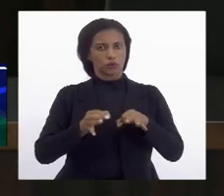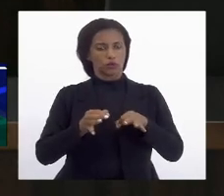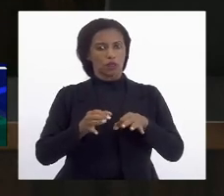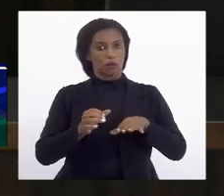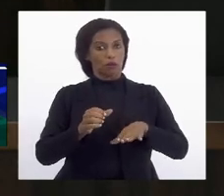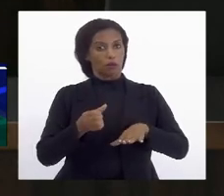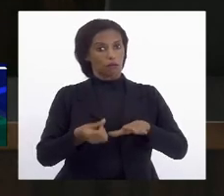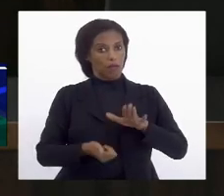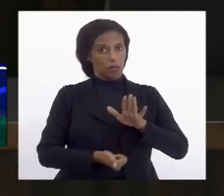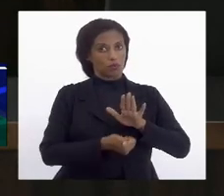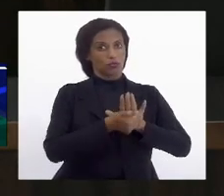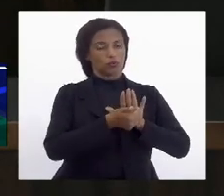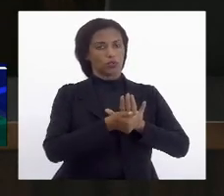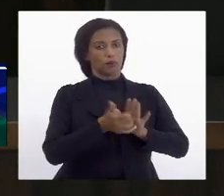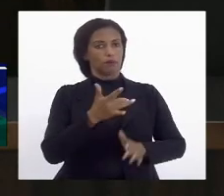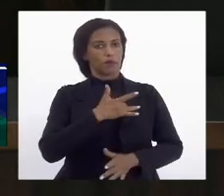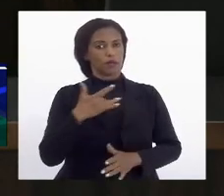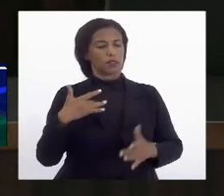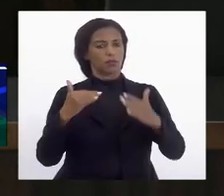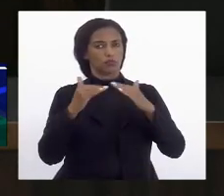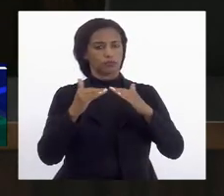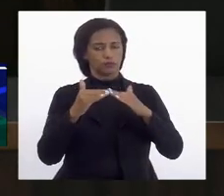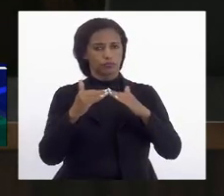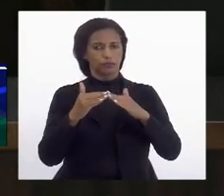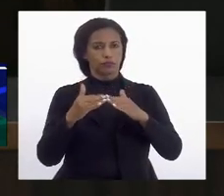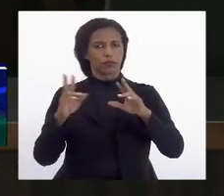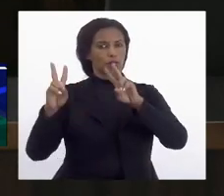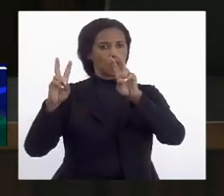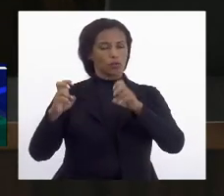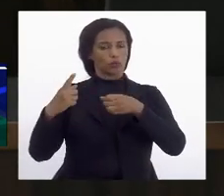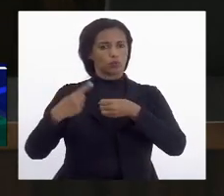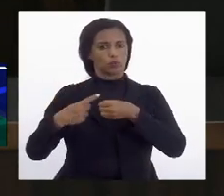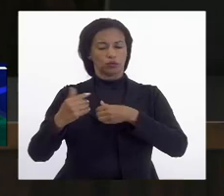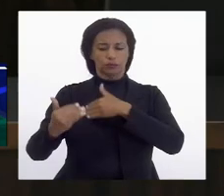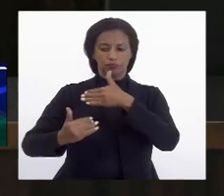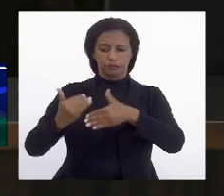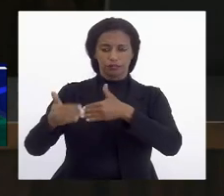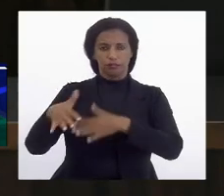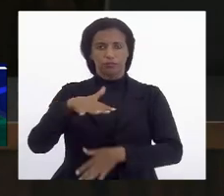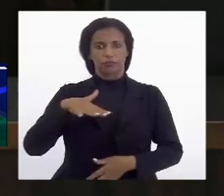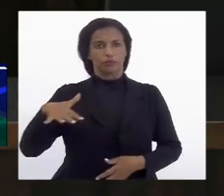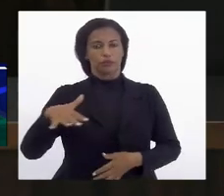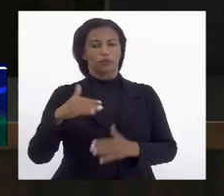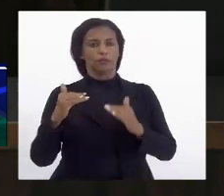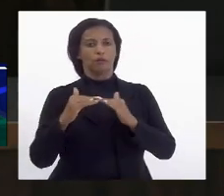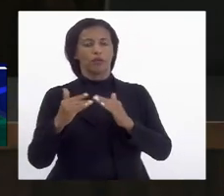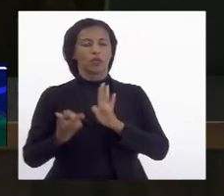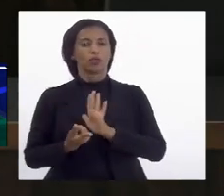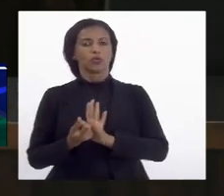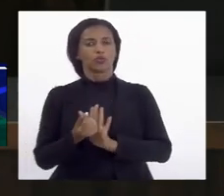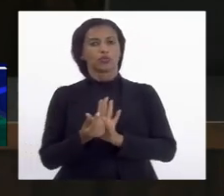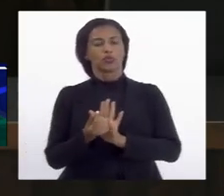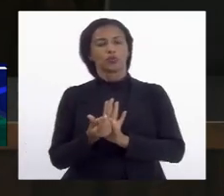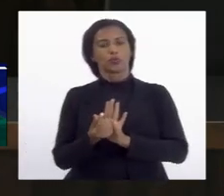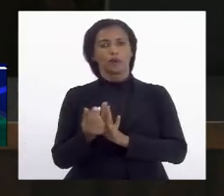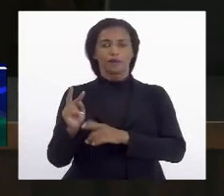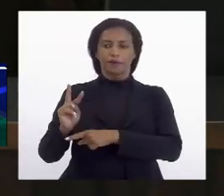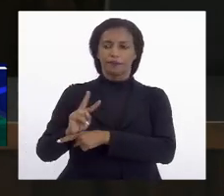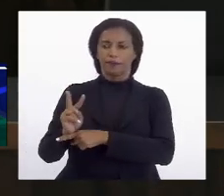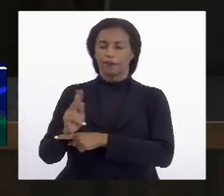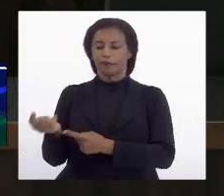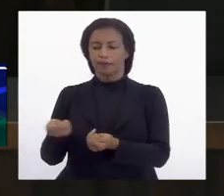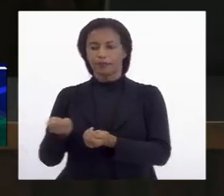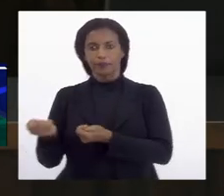juridicidade de saúde favorável de assuntos municipais e desenvolvimentos regionais favoráveis de orçamento finanças fiscalização